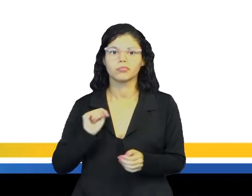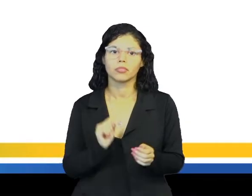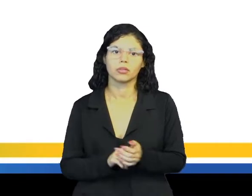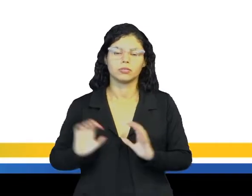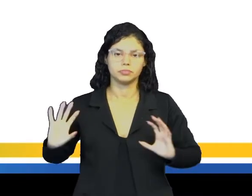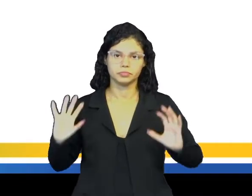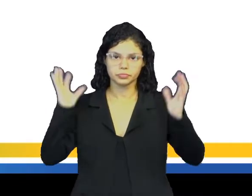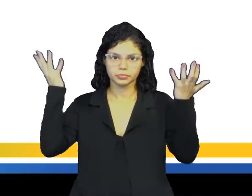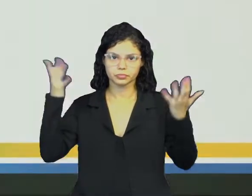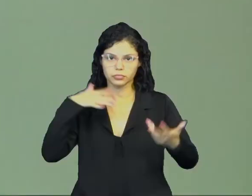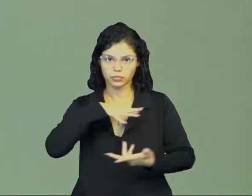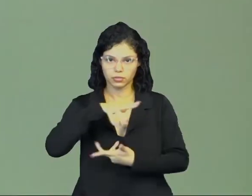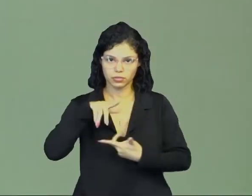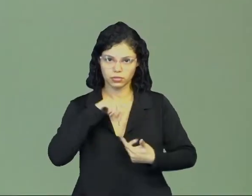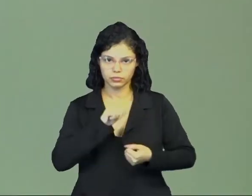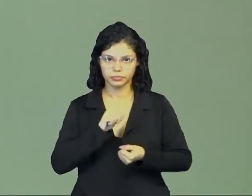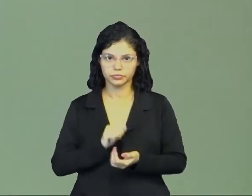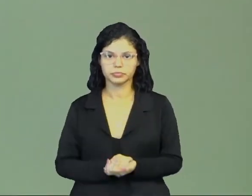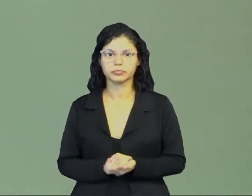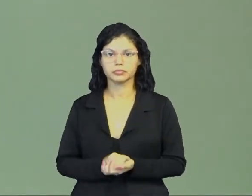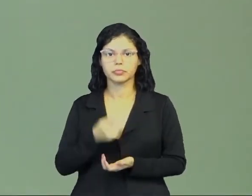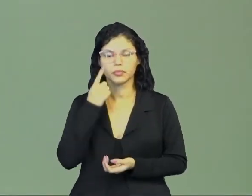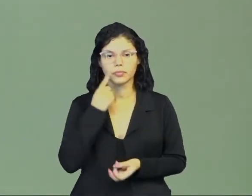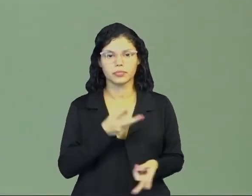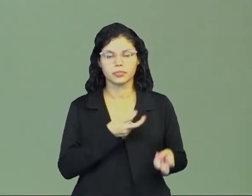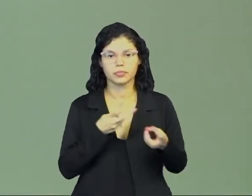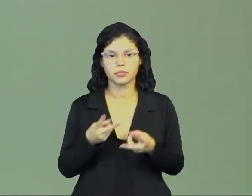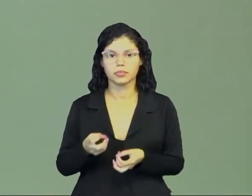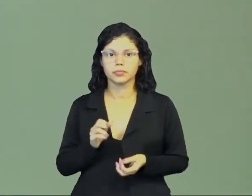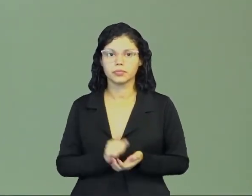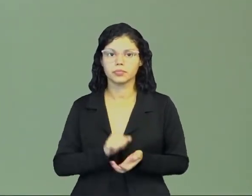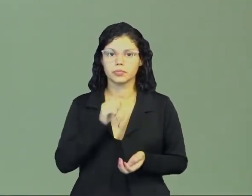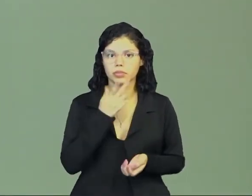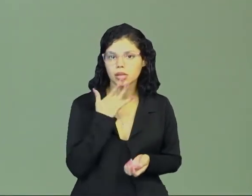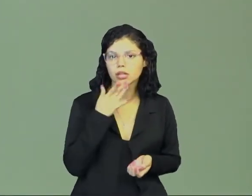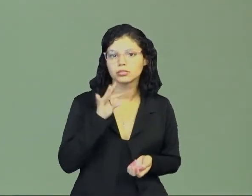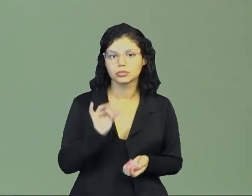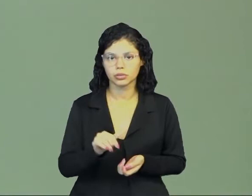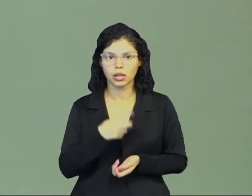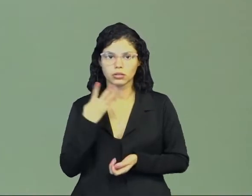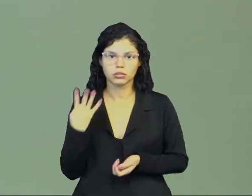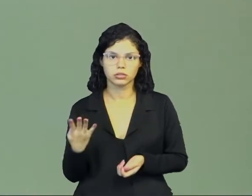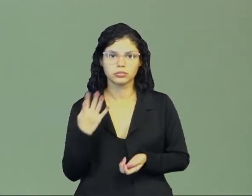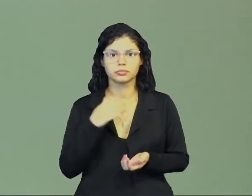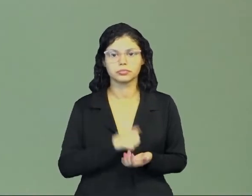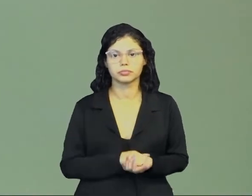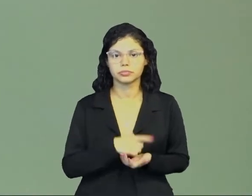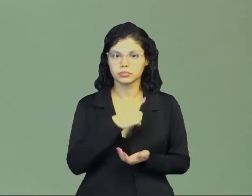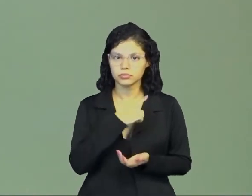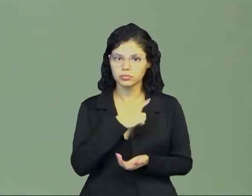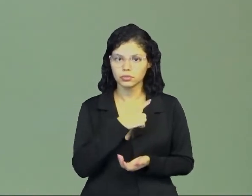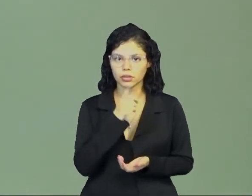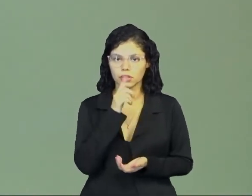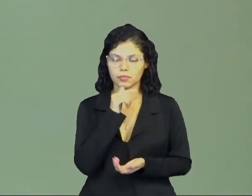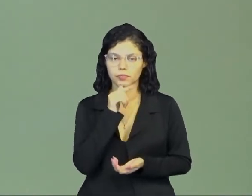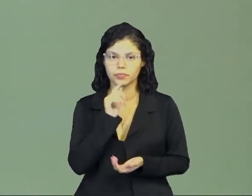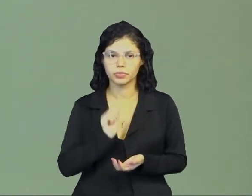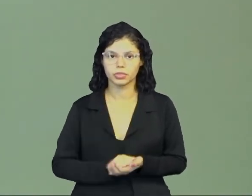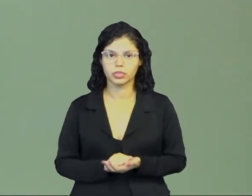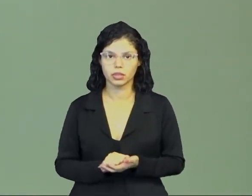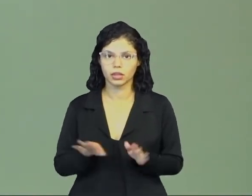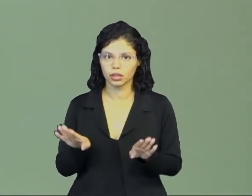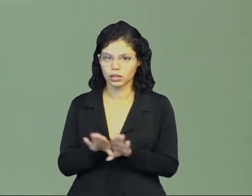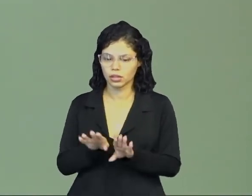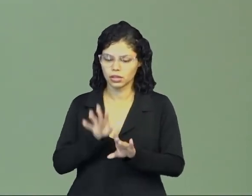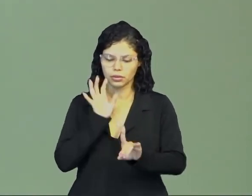o clima do planeta. Então, o que nós podemos observar é que a salinidade, ou seja, a quantidade de sal que existe na água, ela